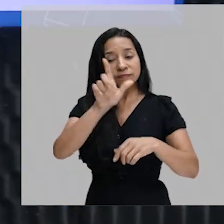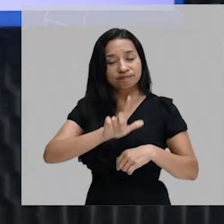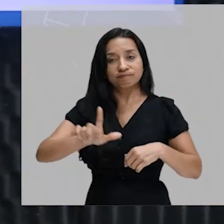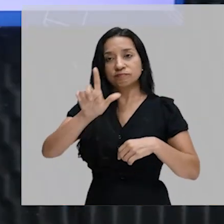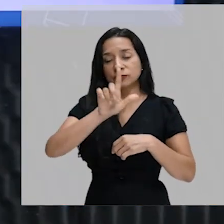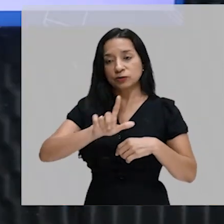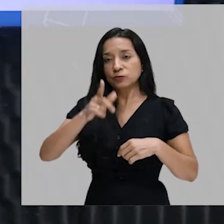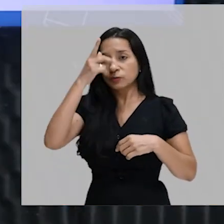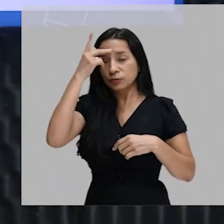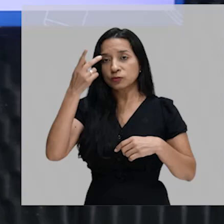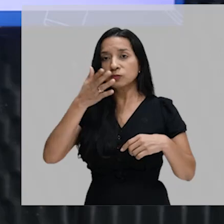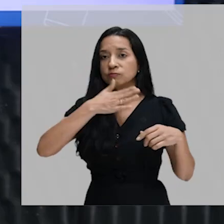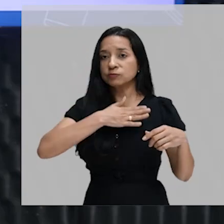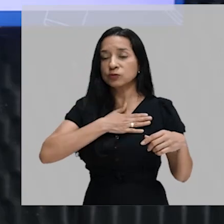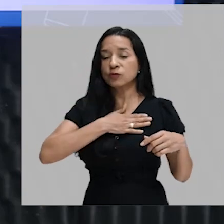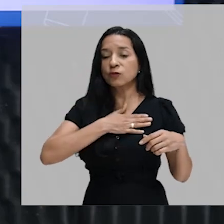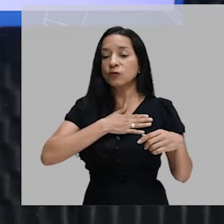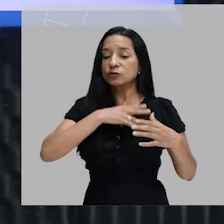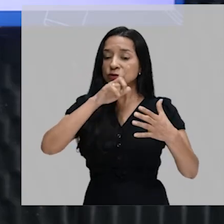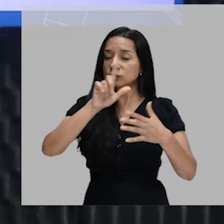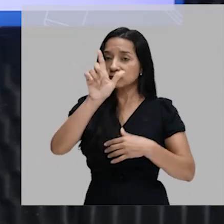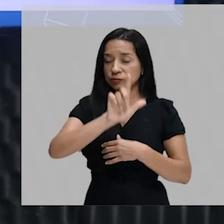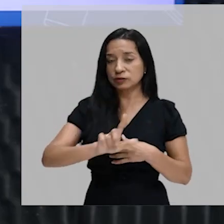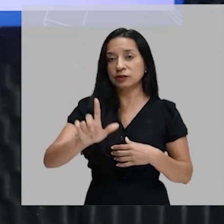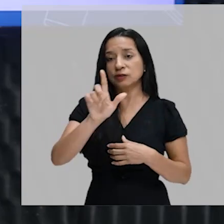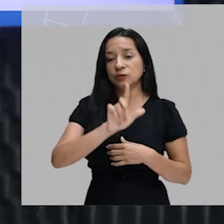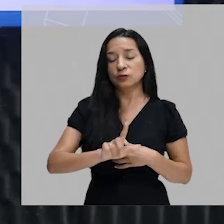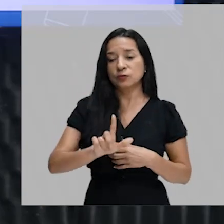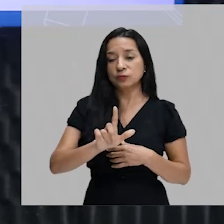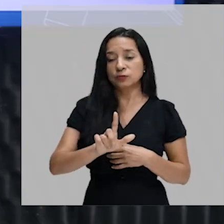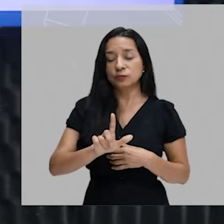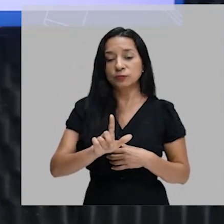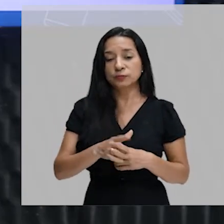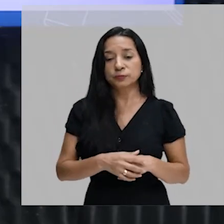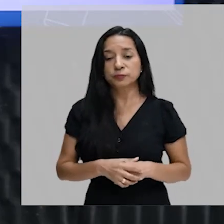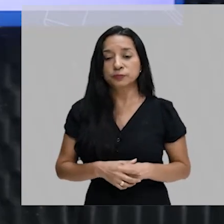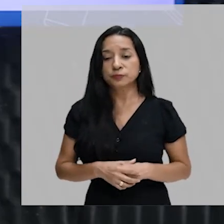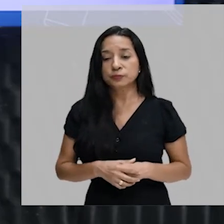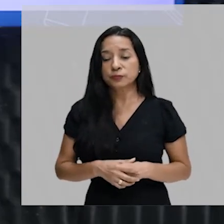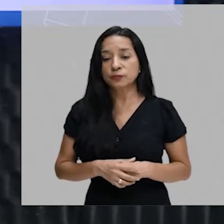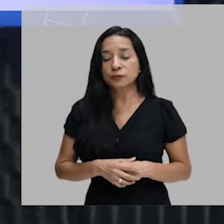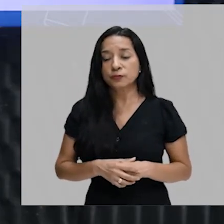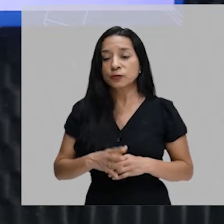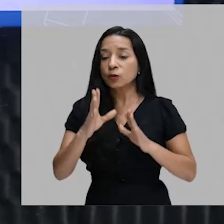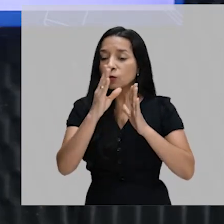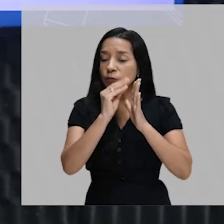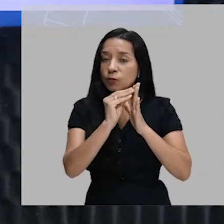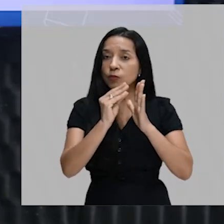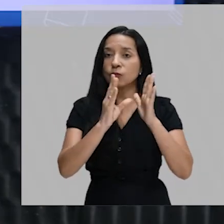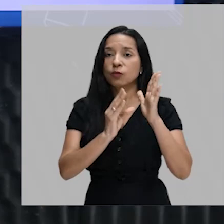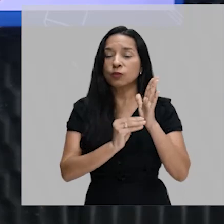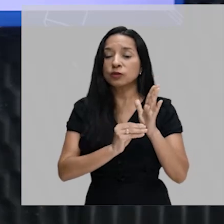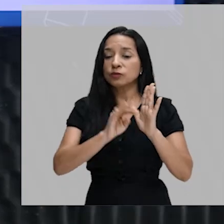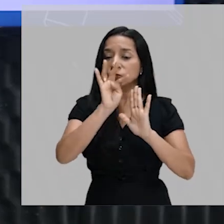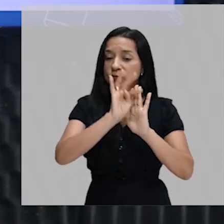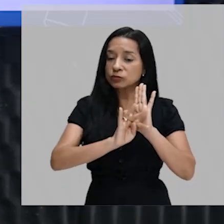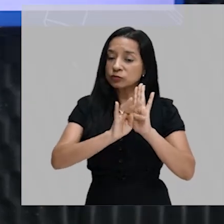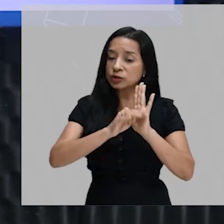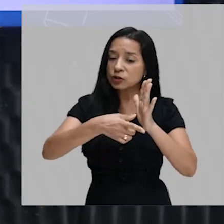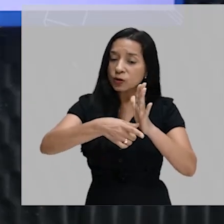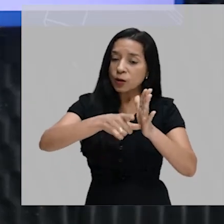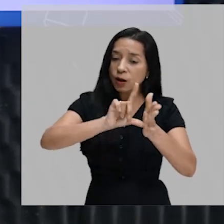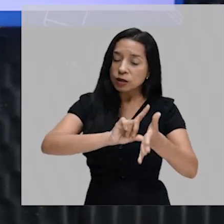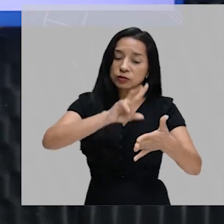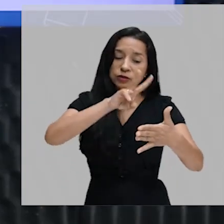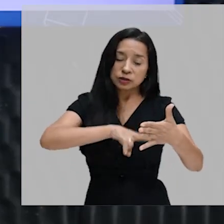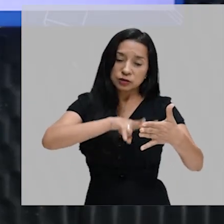literatura, pessoas que gostam dessa literatura. Então, o conteúdo do texto antecipa a leitura